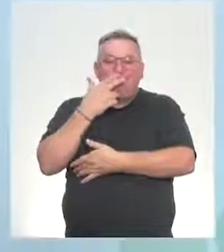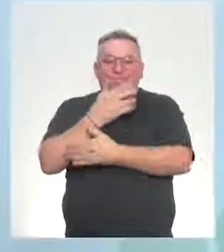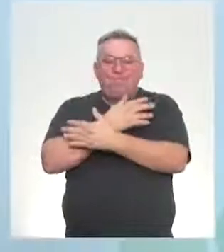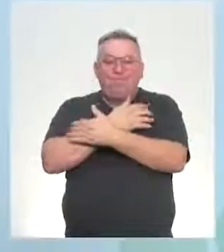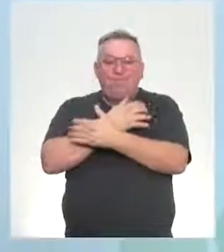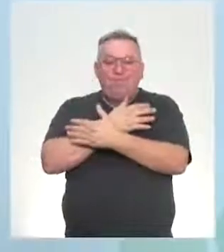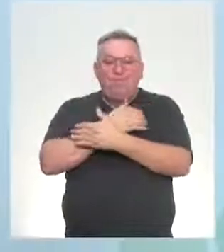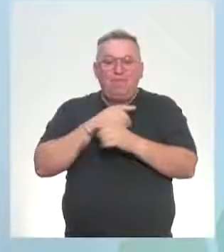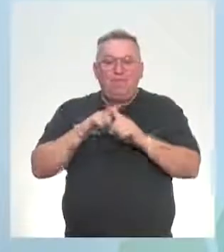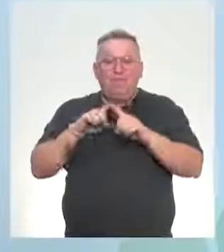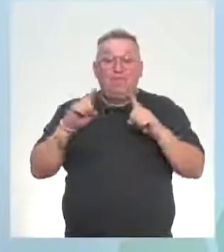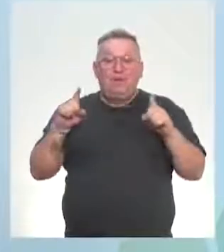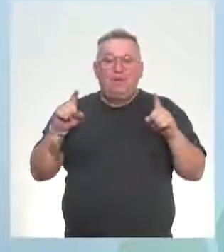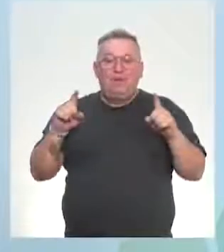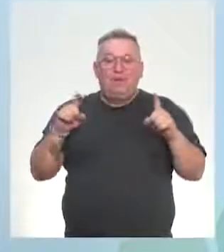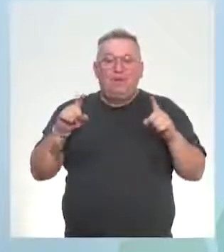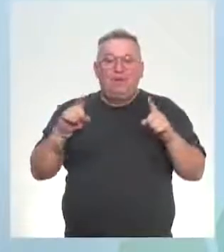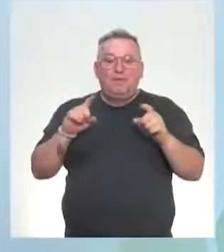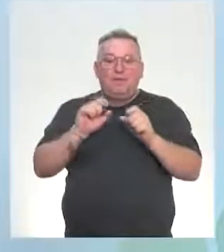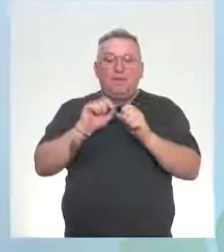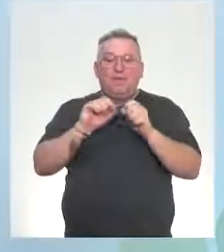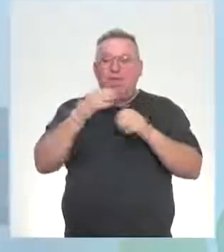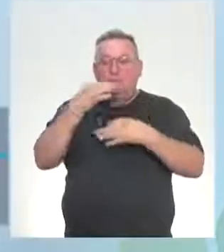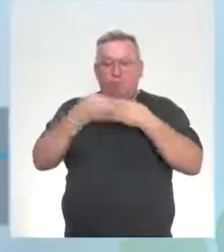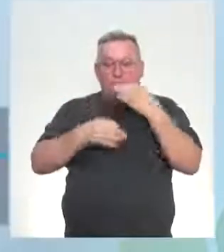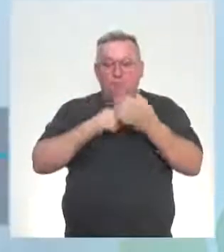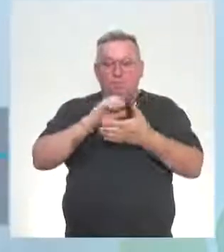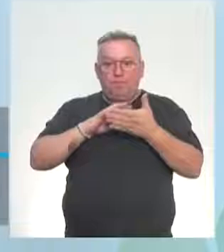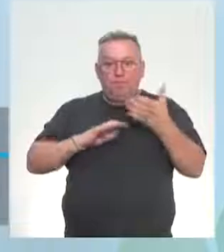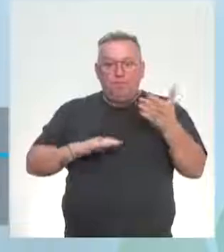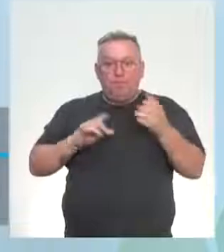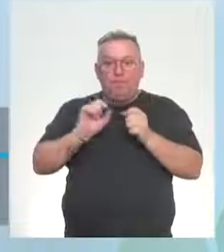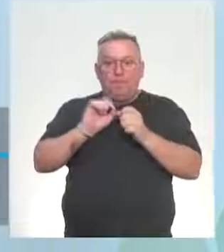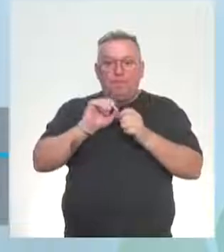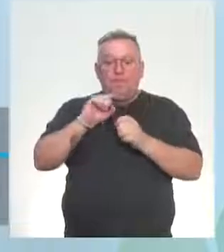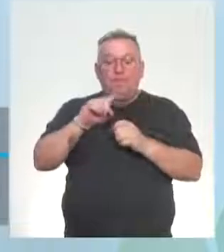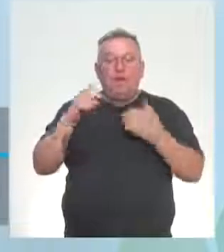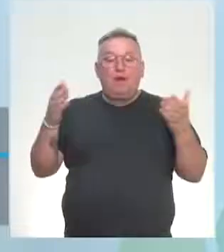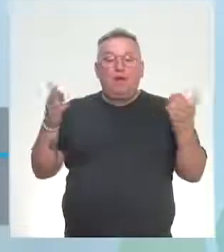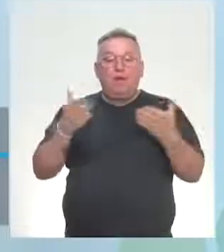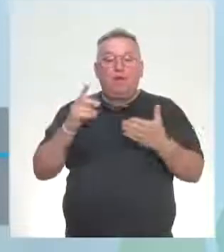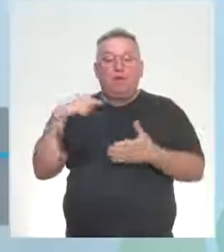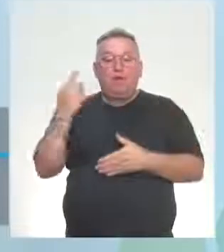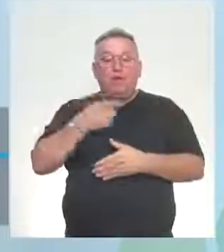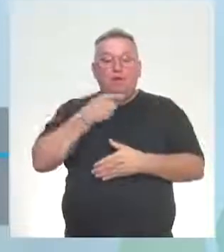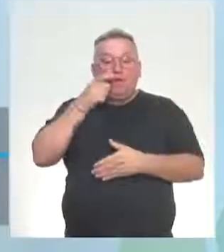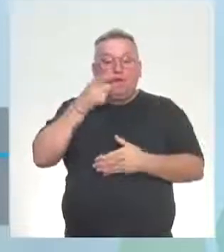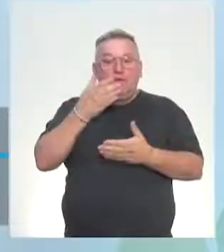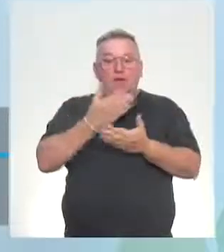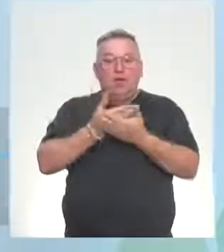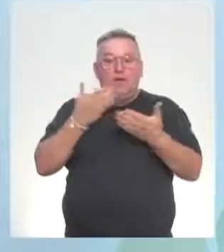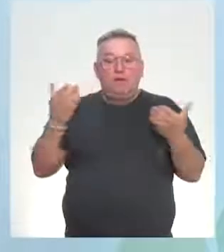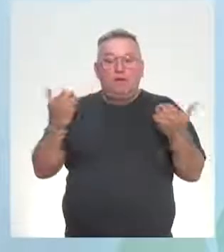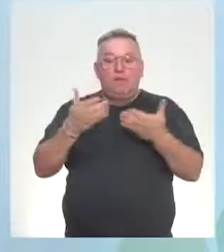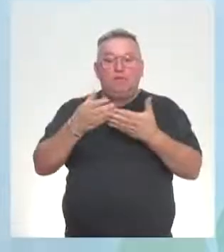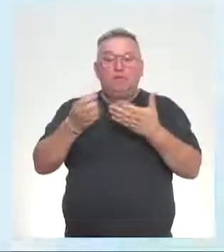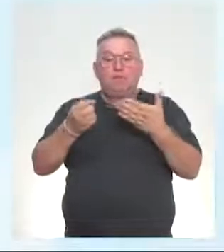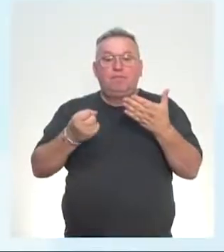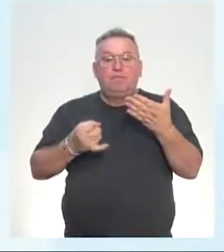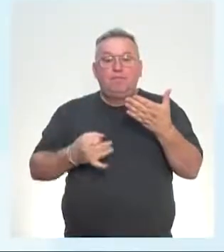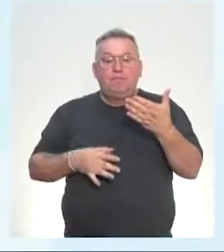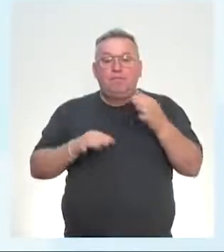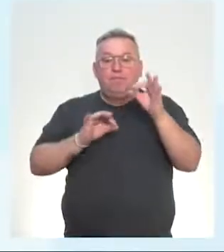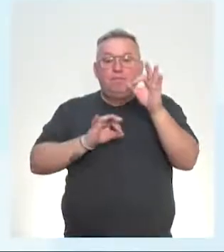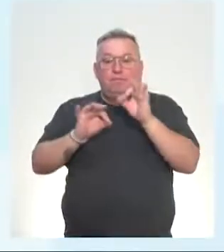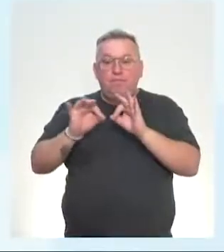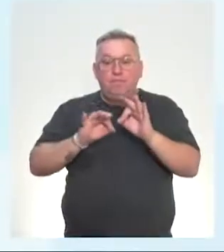pensar. Enfim, mas aí fica como sugestão e atividade para vocês. E nós vimos na aula de hoje, né, a definição e a